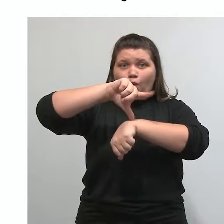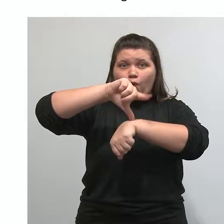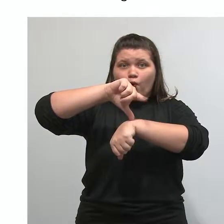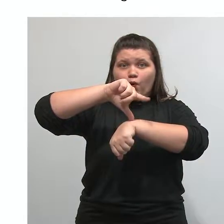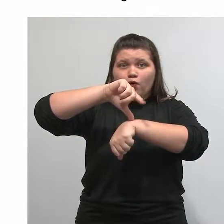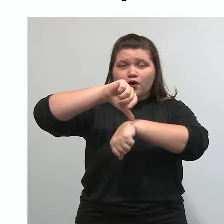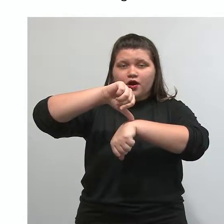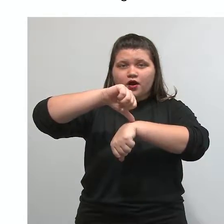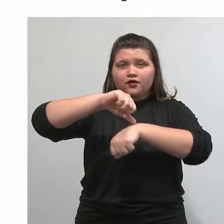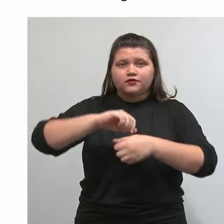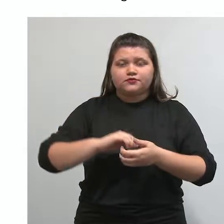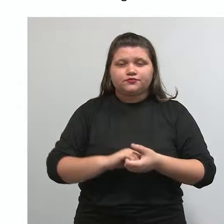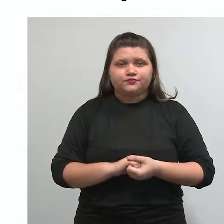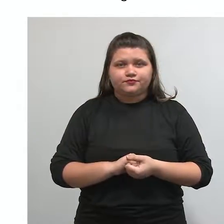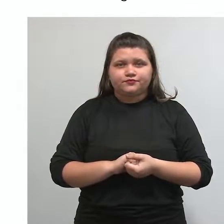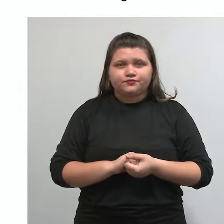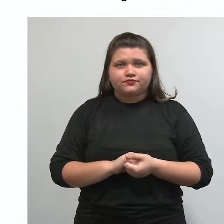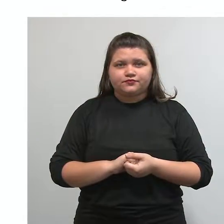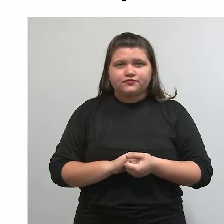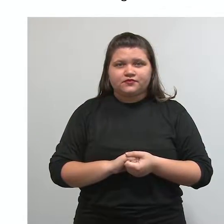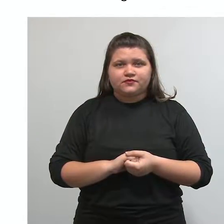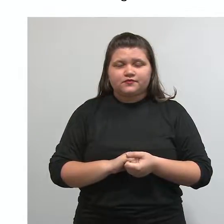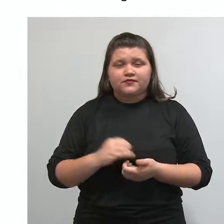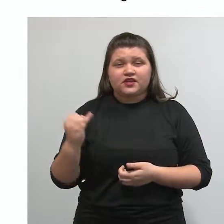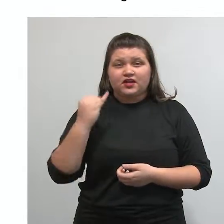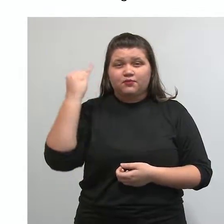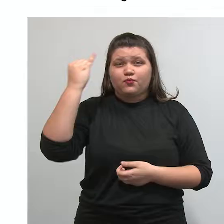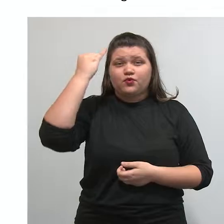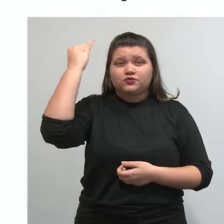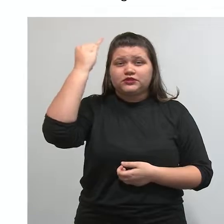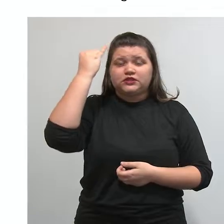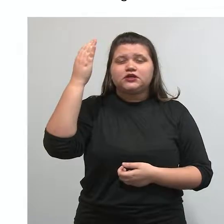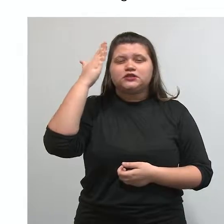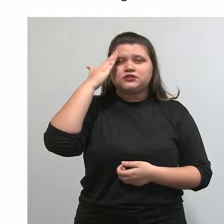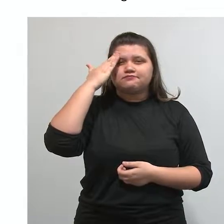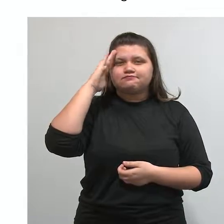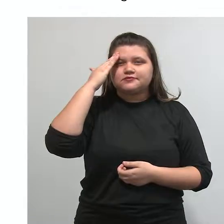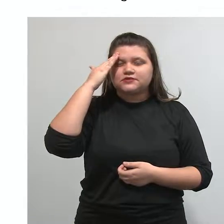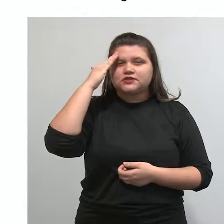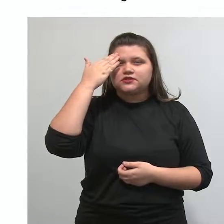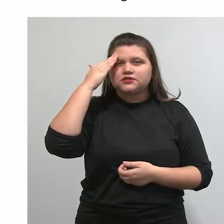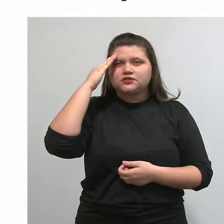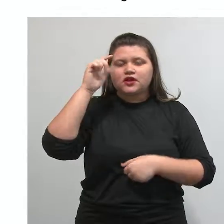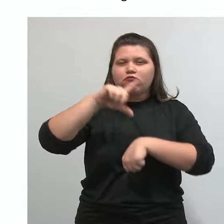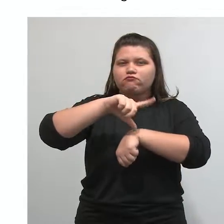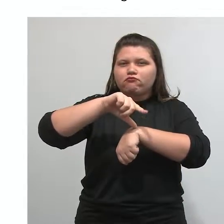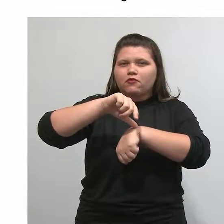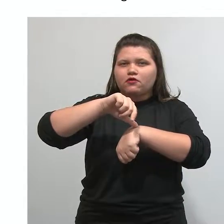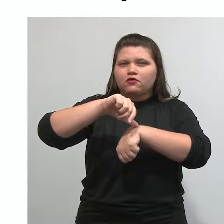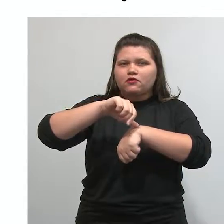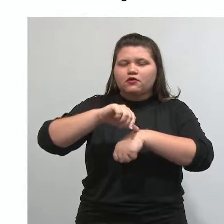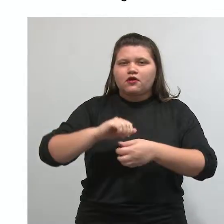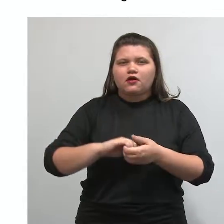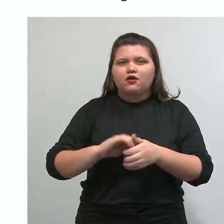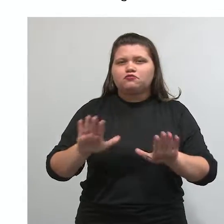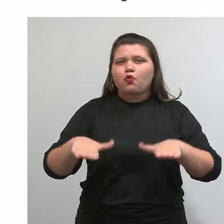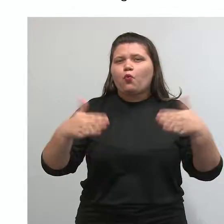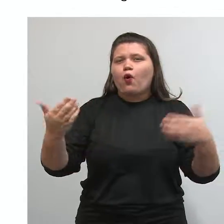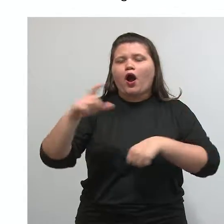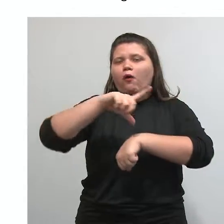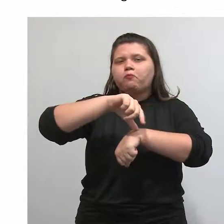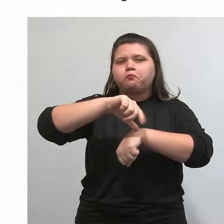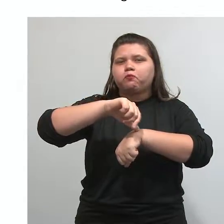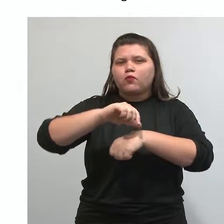É muito importante você definir também e deixar bem claro nesse roteiro de observação qual é o horário